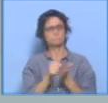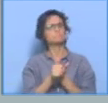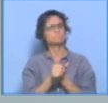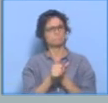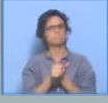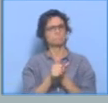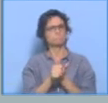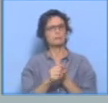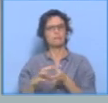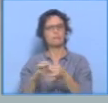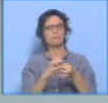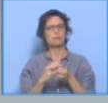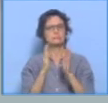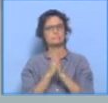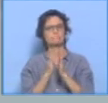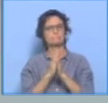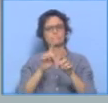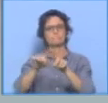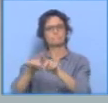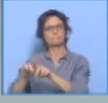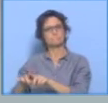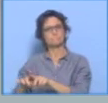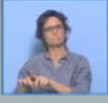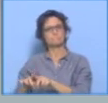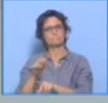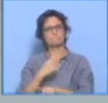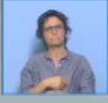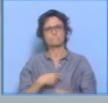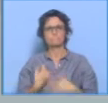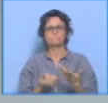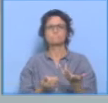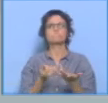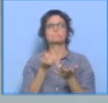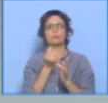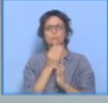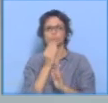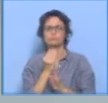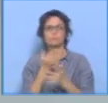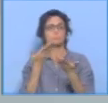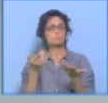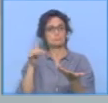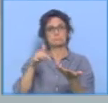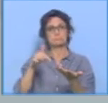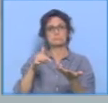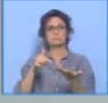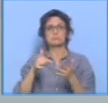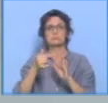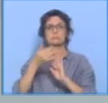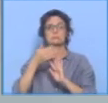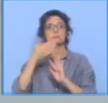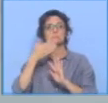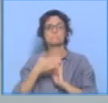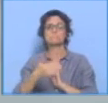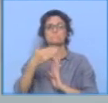confissões religiosas, cristãs e judaicas, e é por isso que, em cada semana, o programa que lhe propomos, à sexta-feira, é de análise